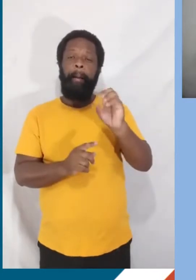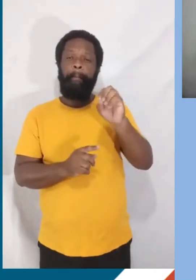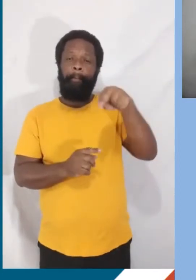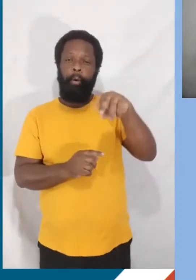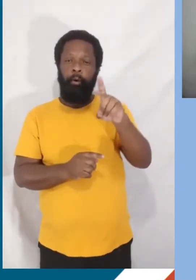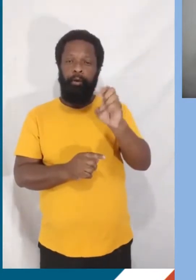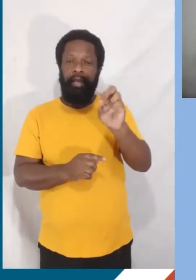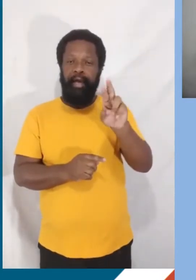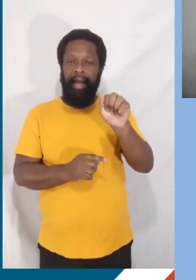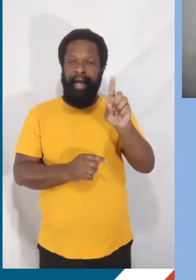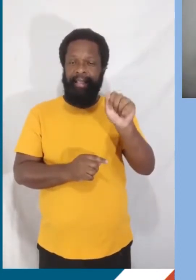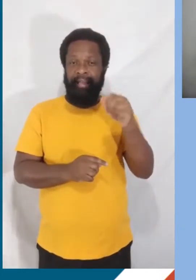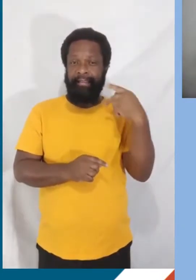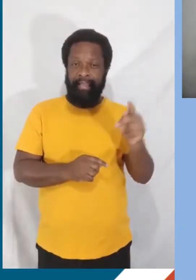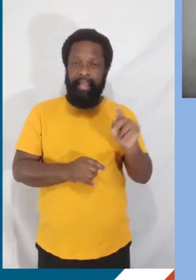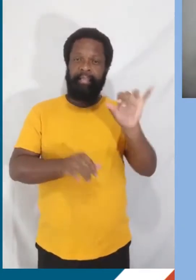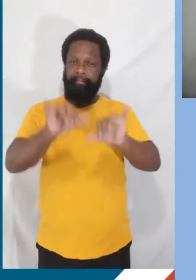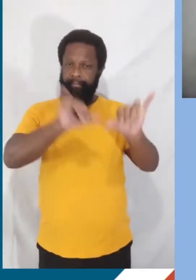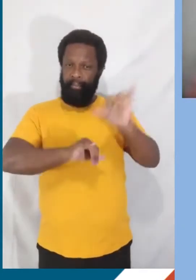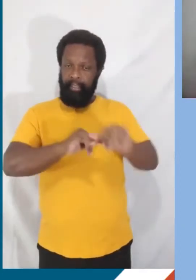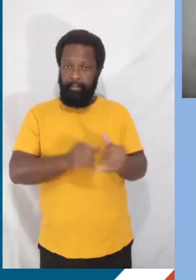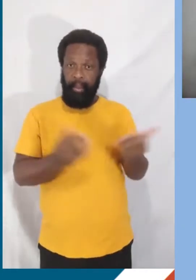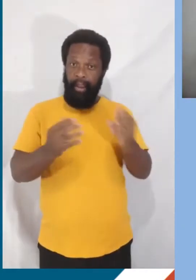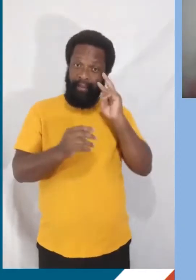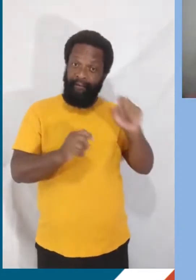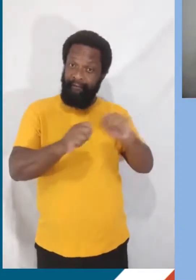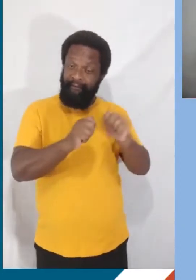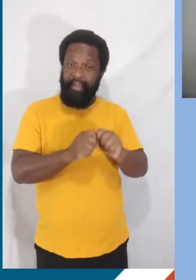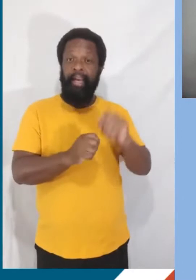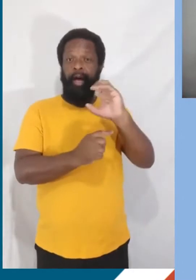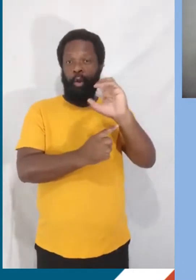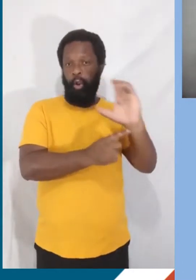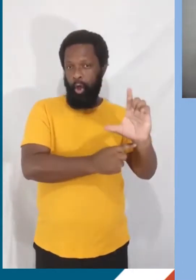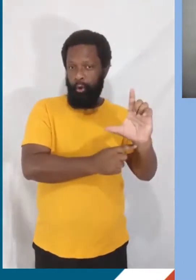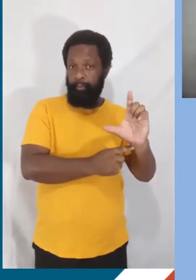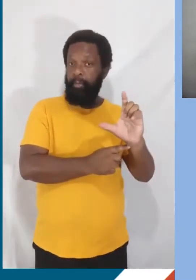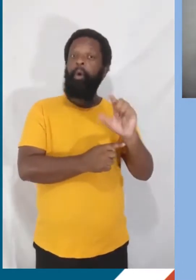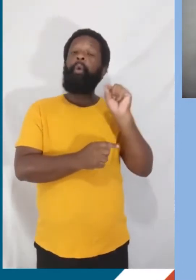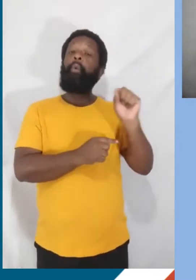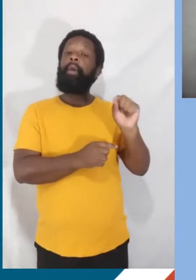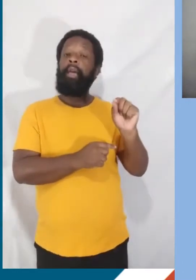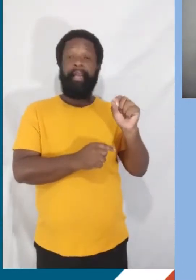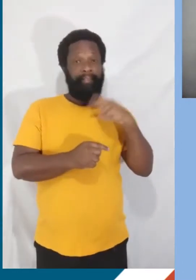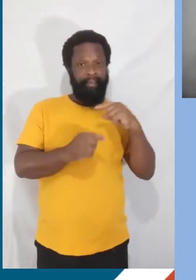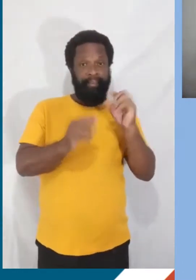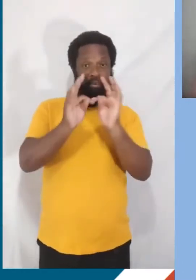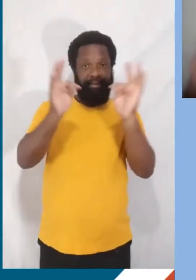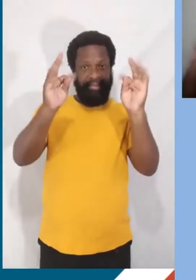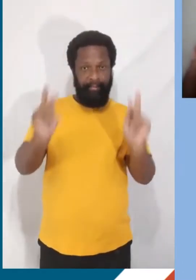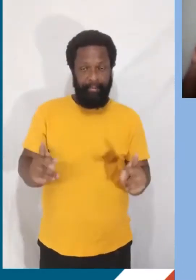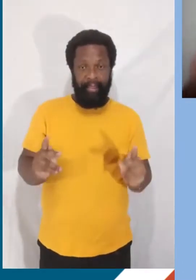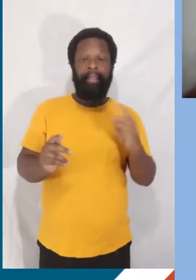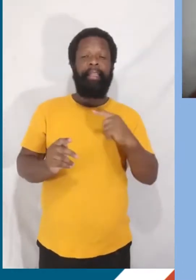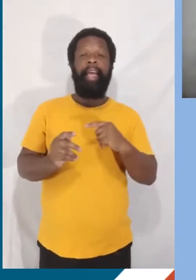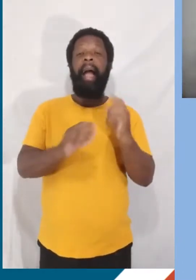média ponderada dos isótopos daquele elemento químico. Nesse caso, a gente fez do cloro. Tá bom, gente? A gente viu aí que o cloro que vocês veem